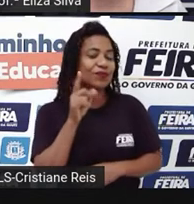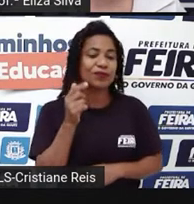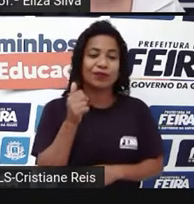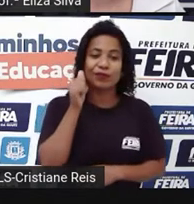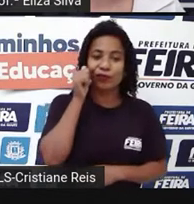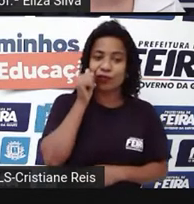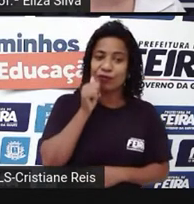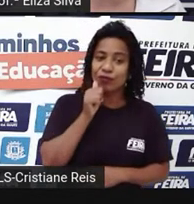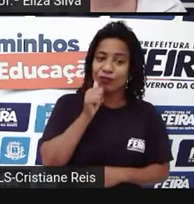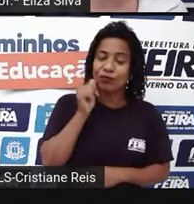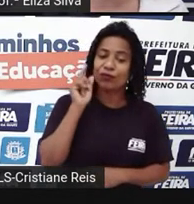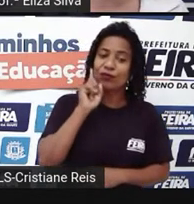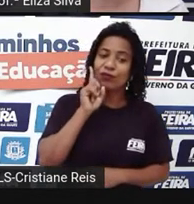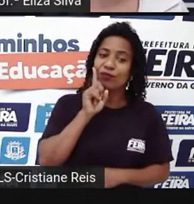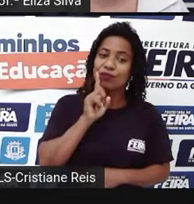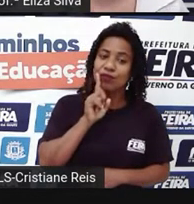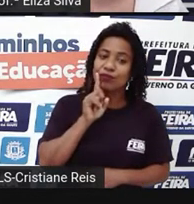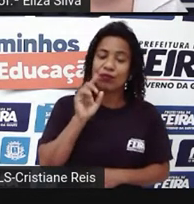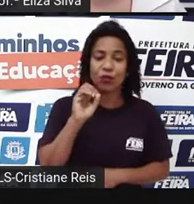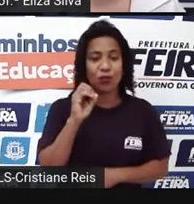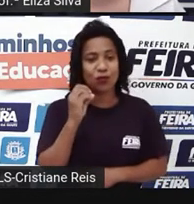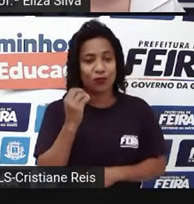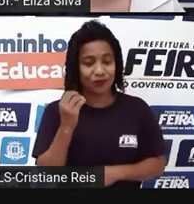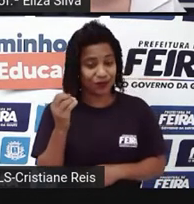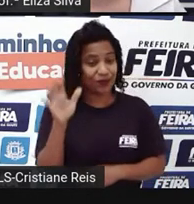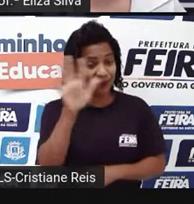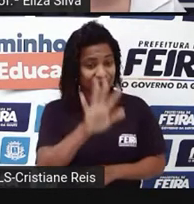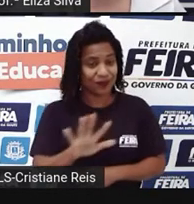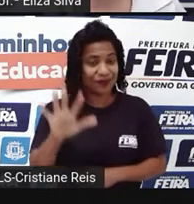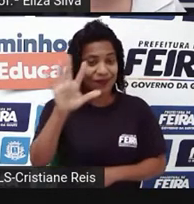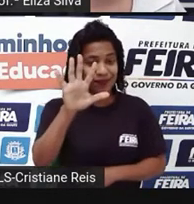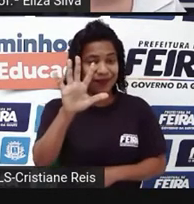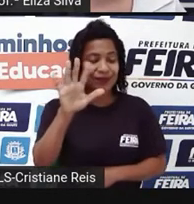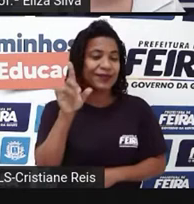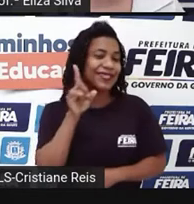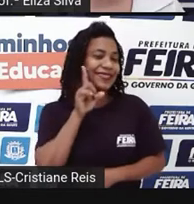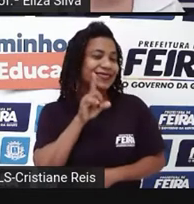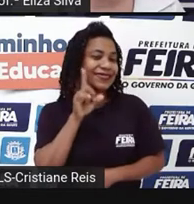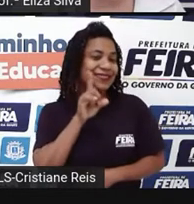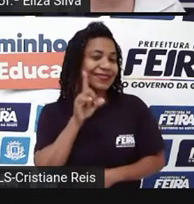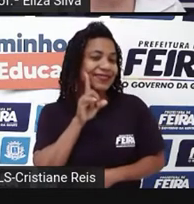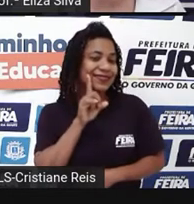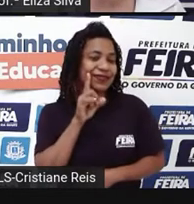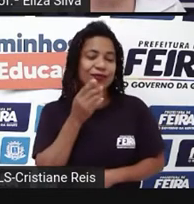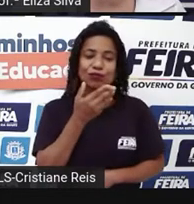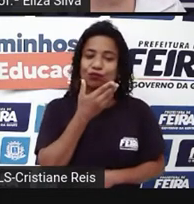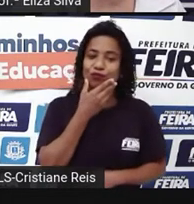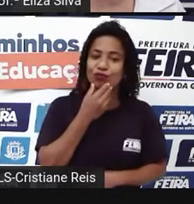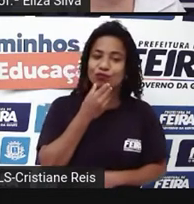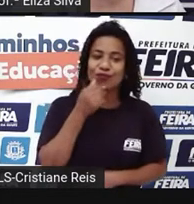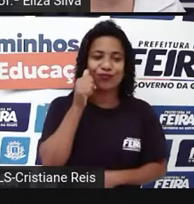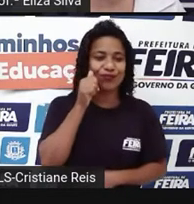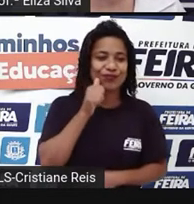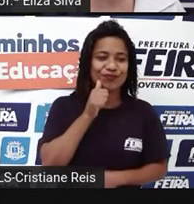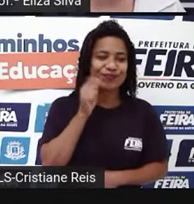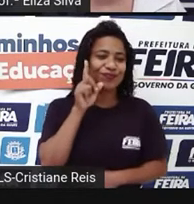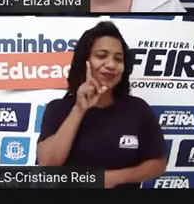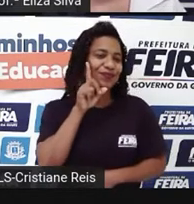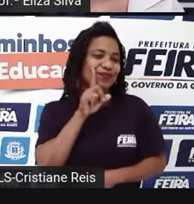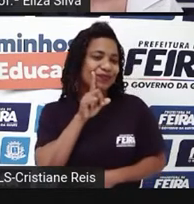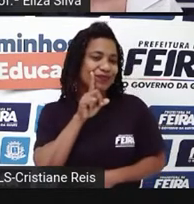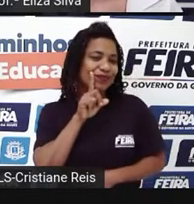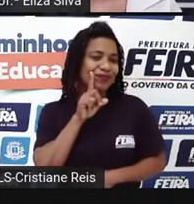American, no caso, os Estados Unidos, não é? A nacionalidade é americano ou americana. Ok,